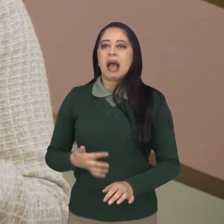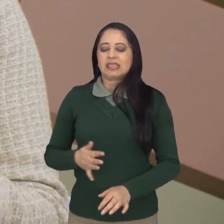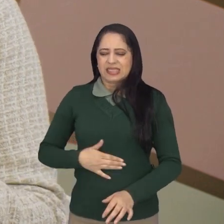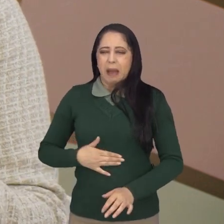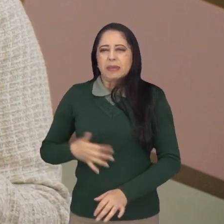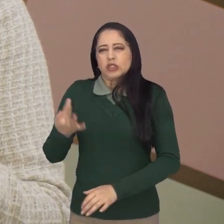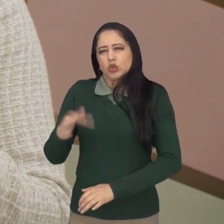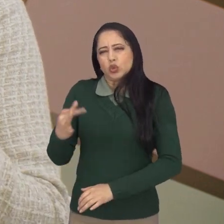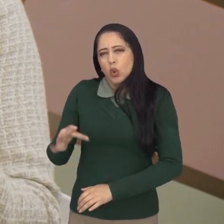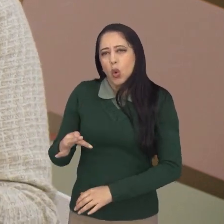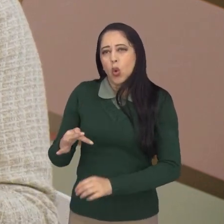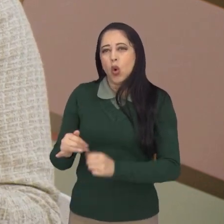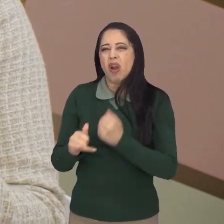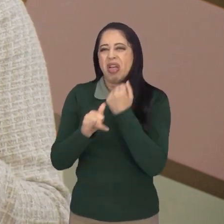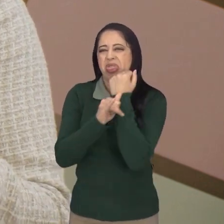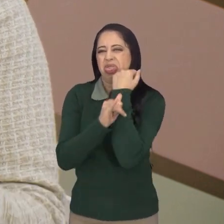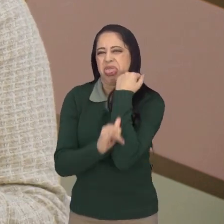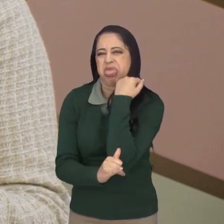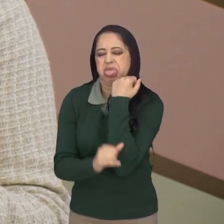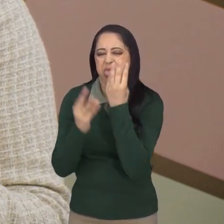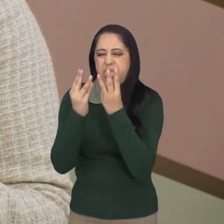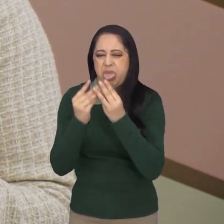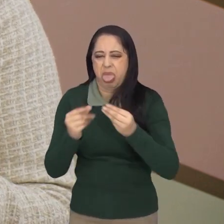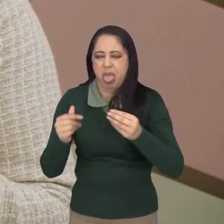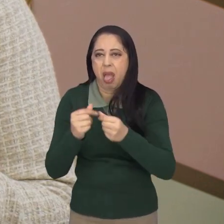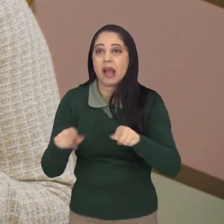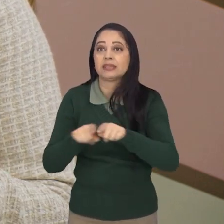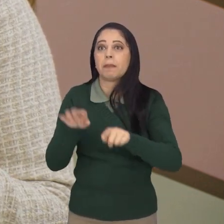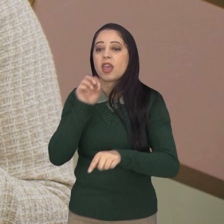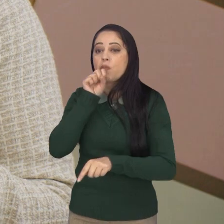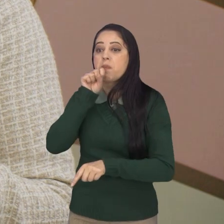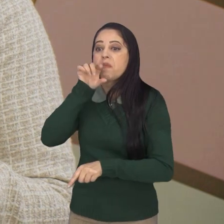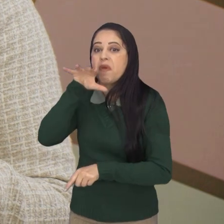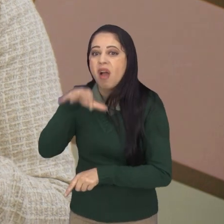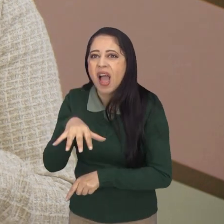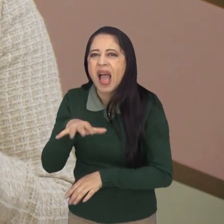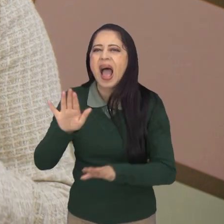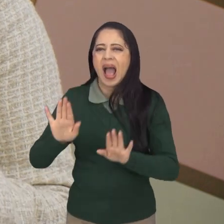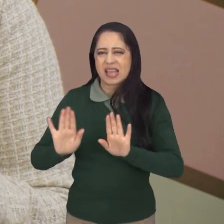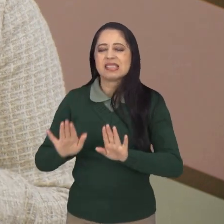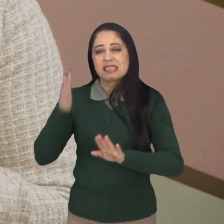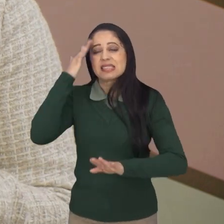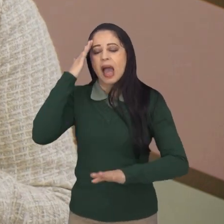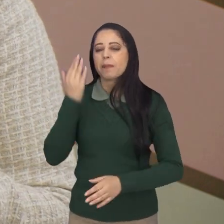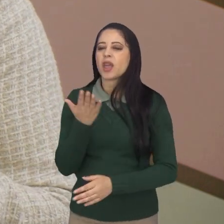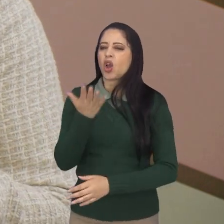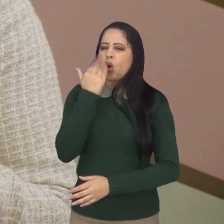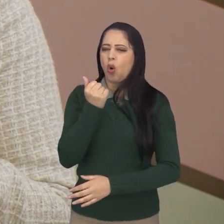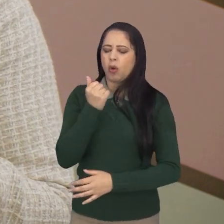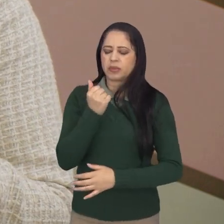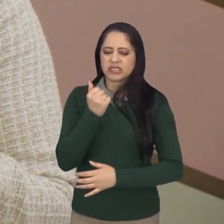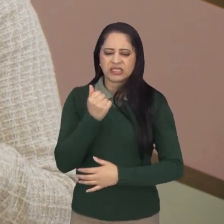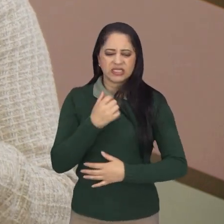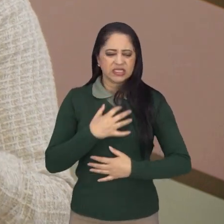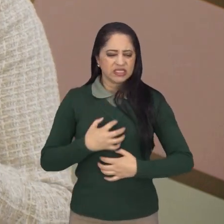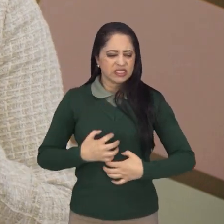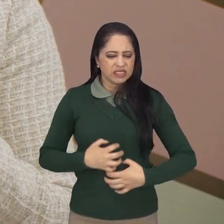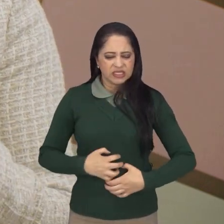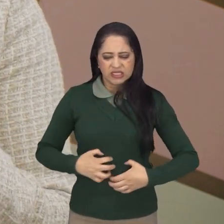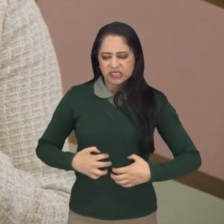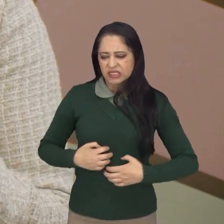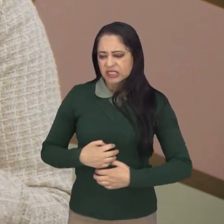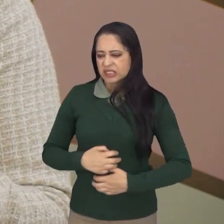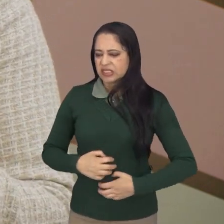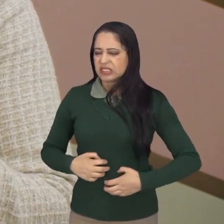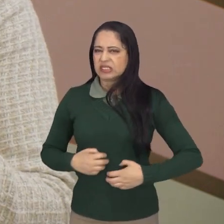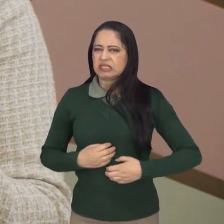dor abdominal, diarreia, vômito, aquela sensação que a gente não teve uma boa digestão, o alimento não caiu